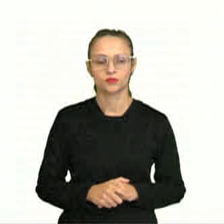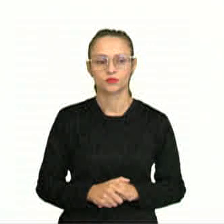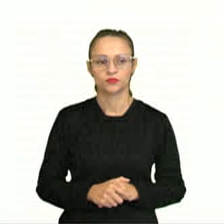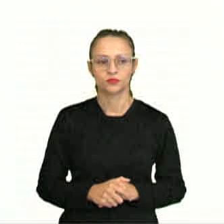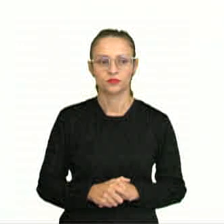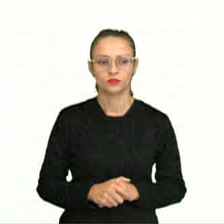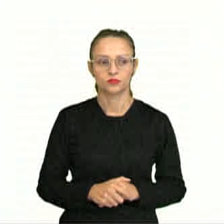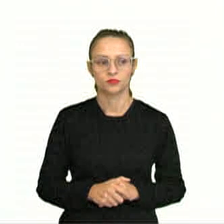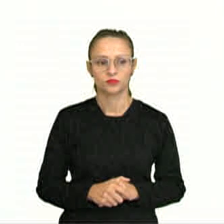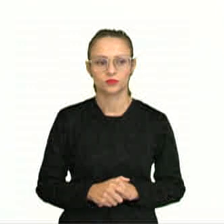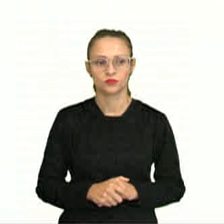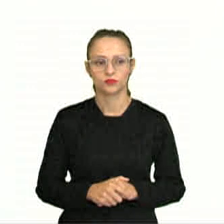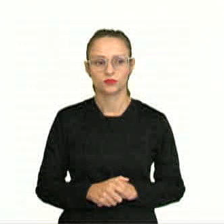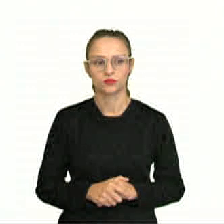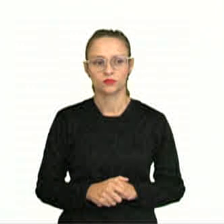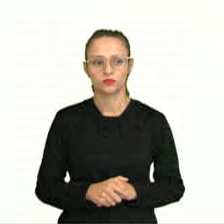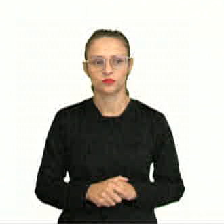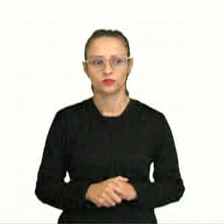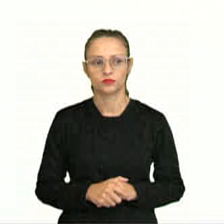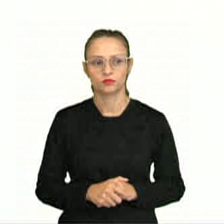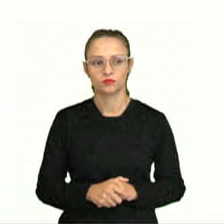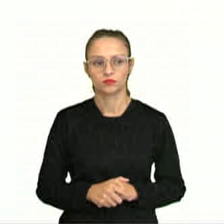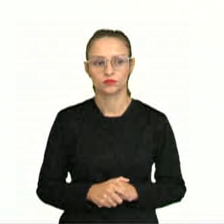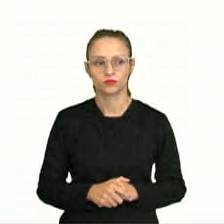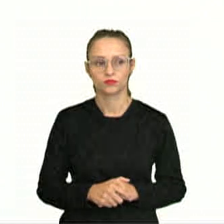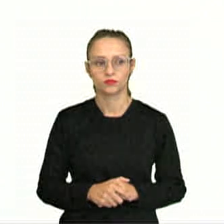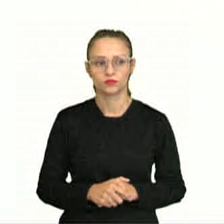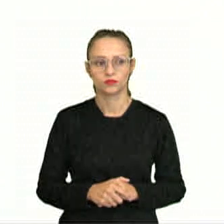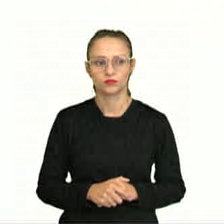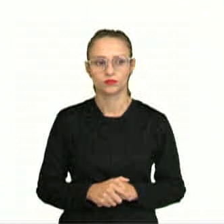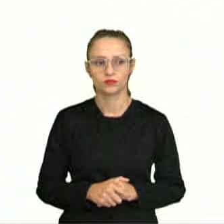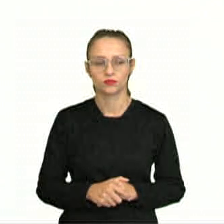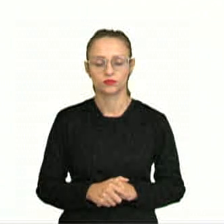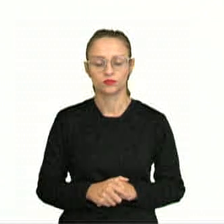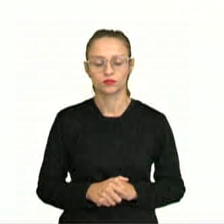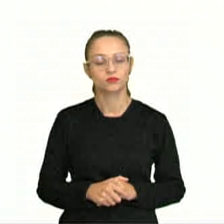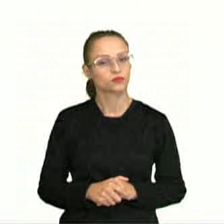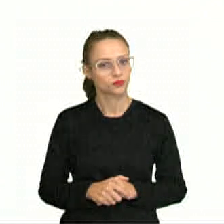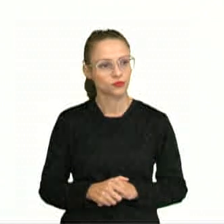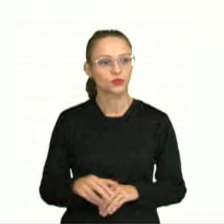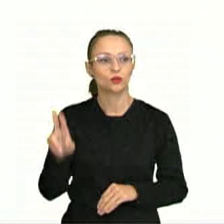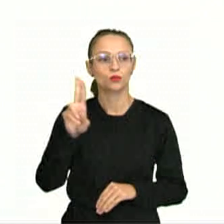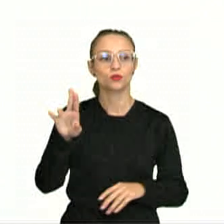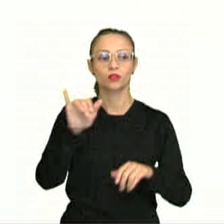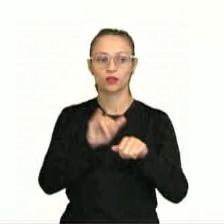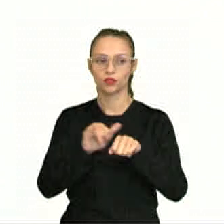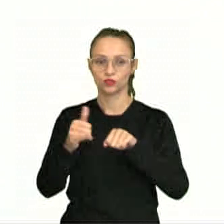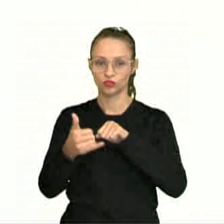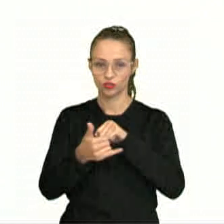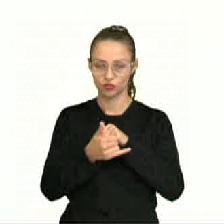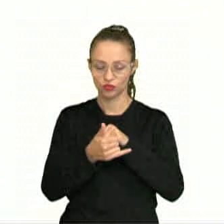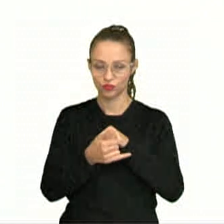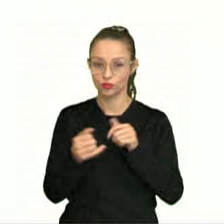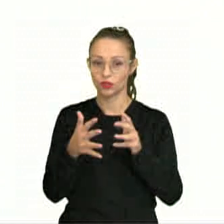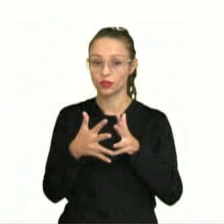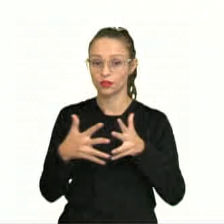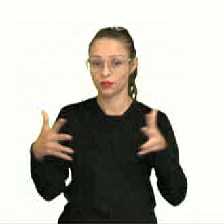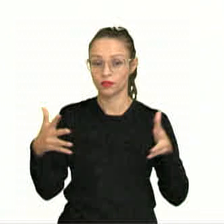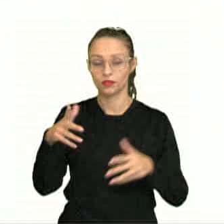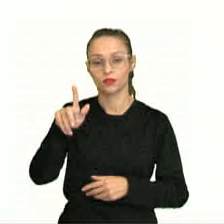mais grande que la de mi primo. Eu usei aqui o adjetivo